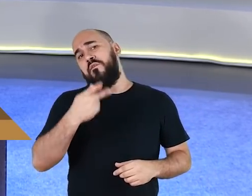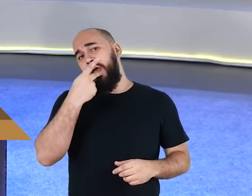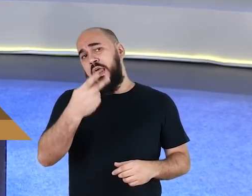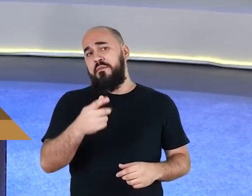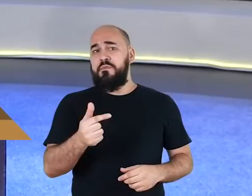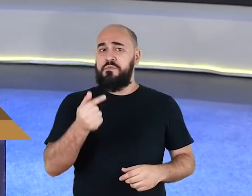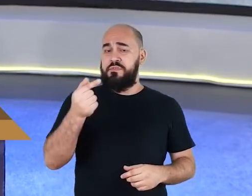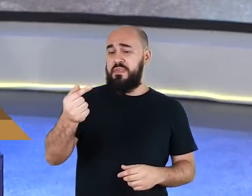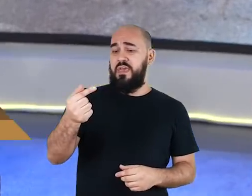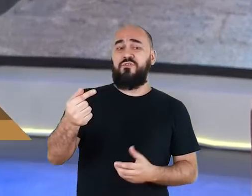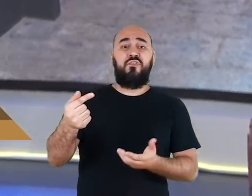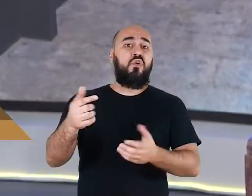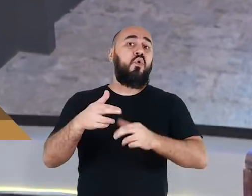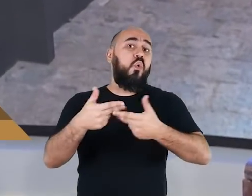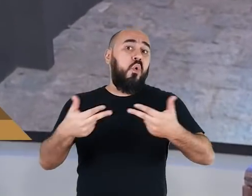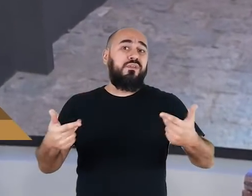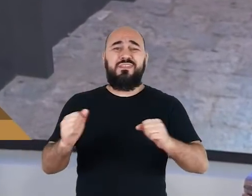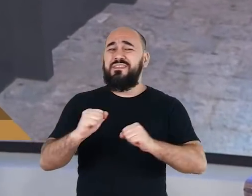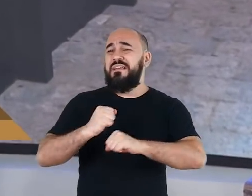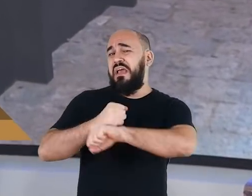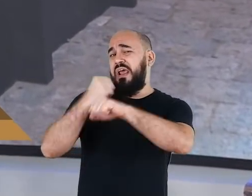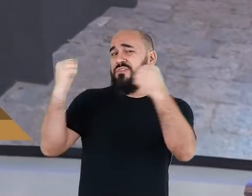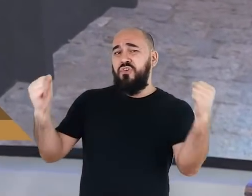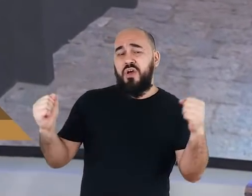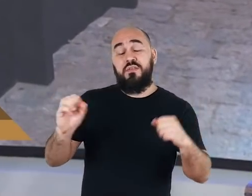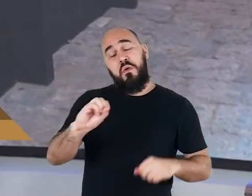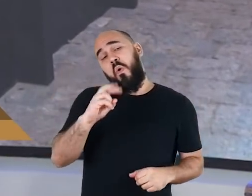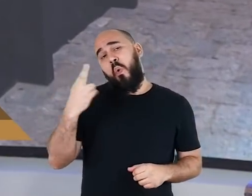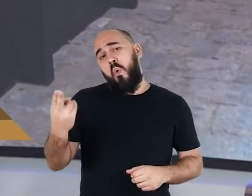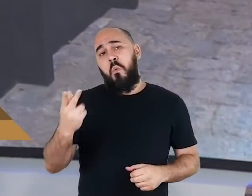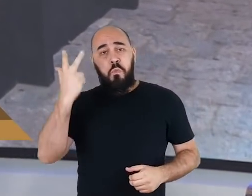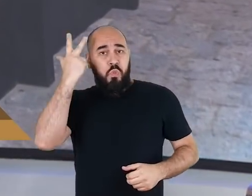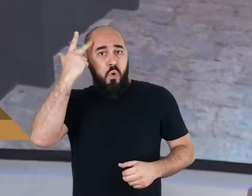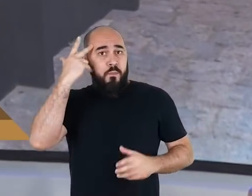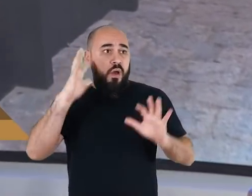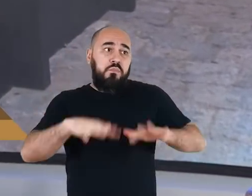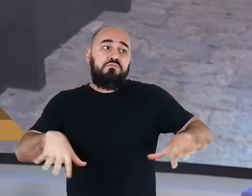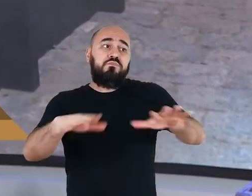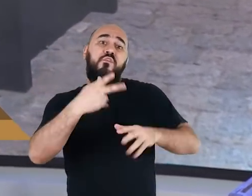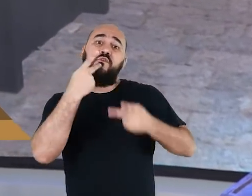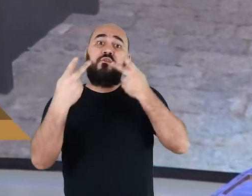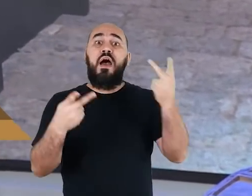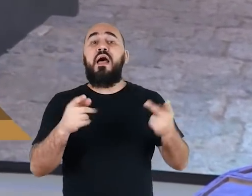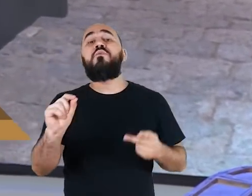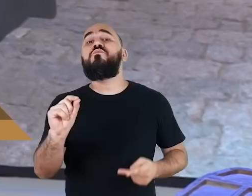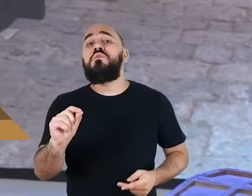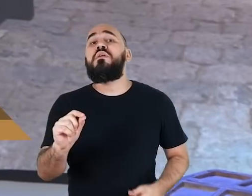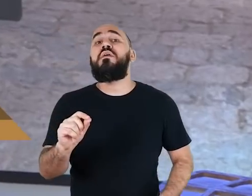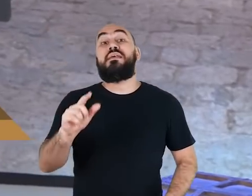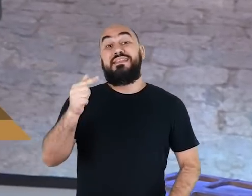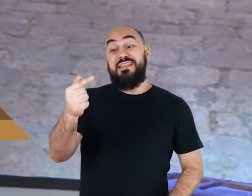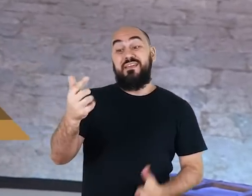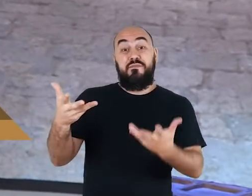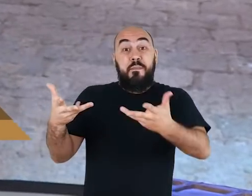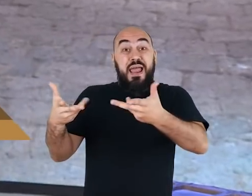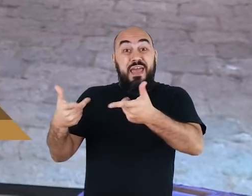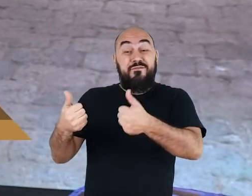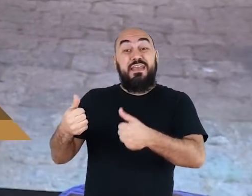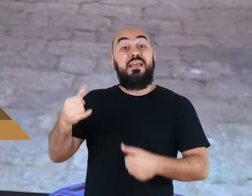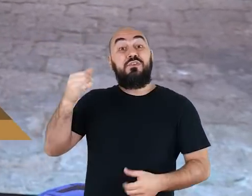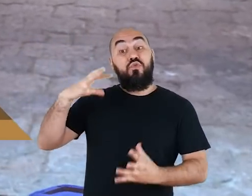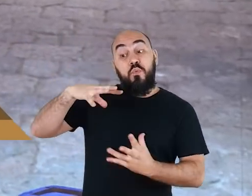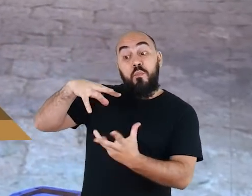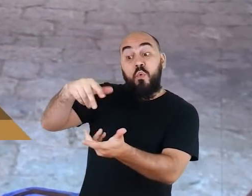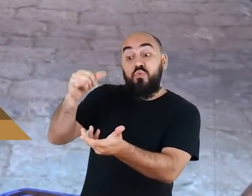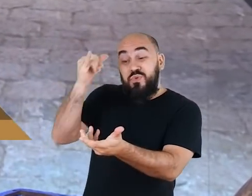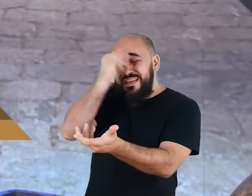7 coisas grandiosas do mundo, ou, para usar o jargão mais popular, as 7 maravilhas do mundo antigo. Até